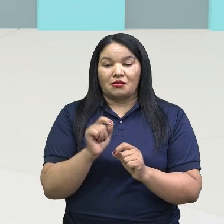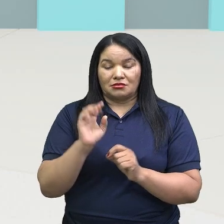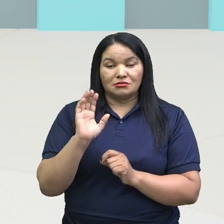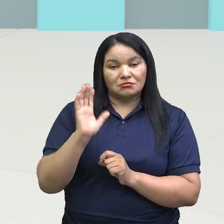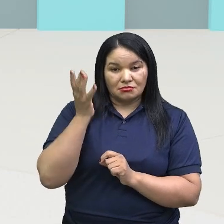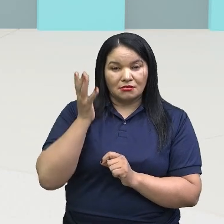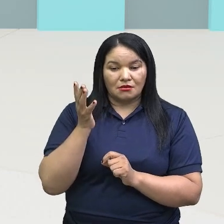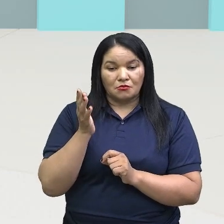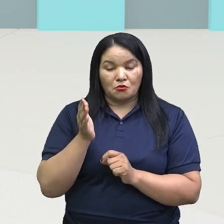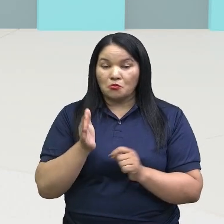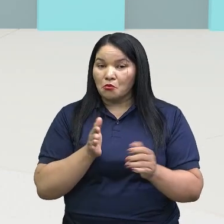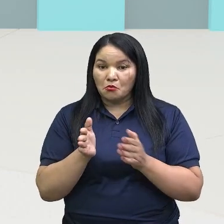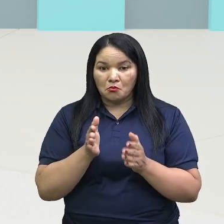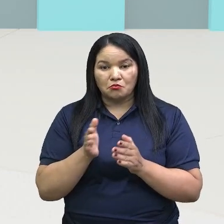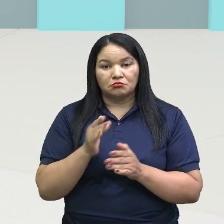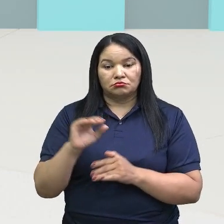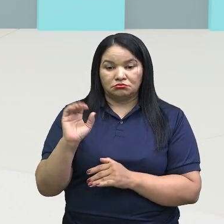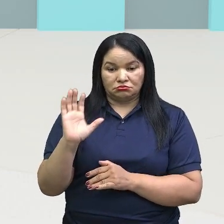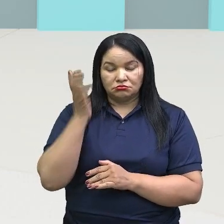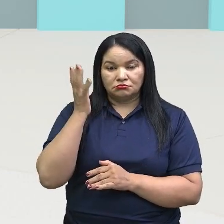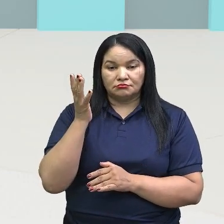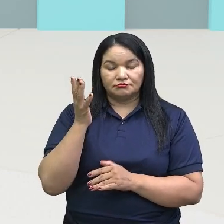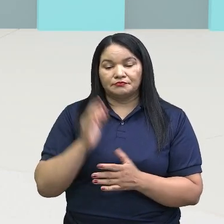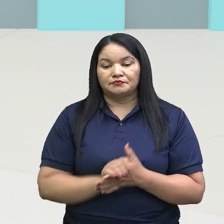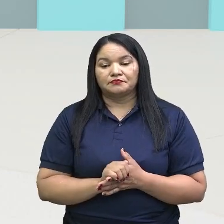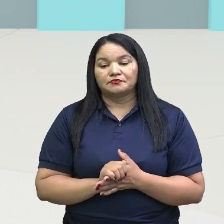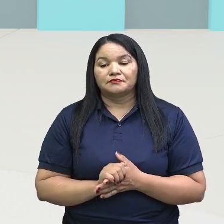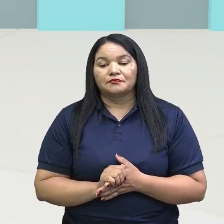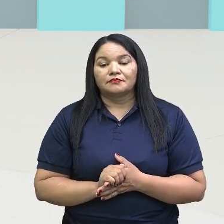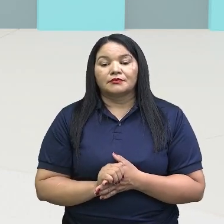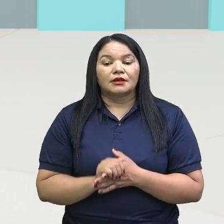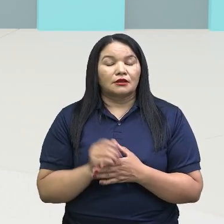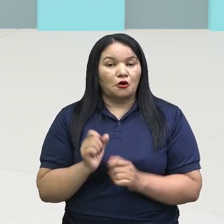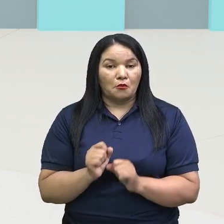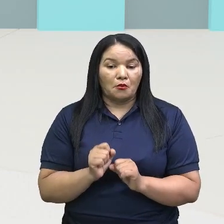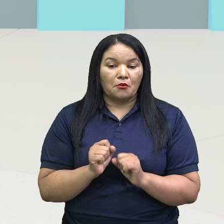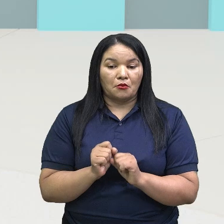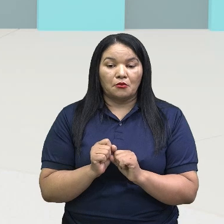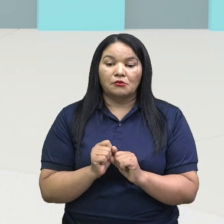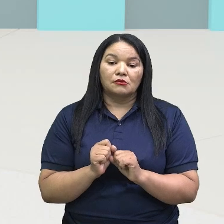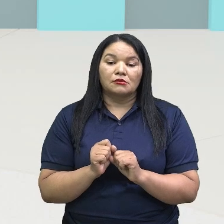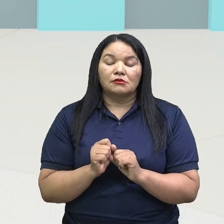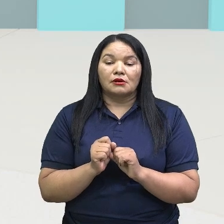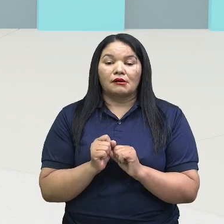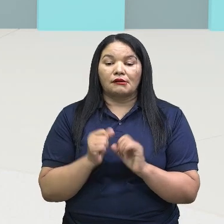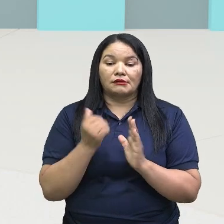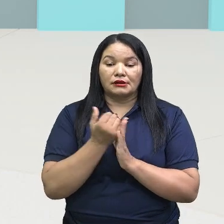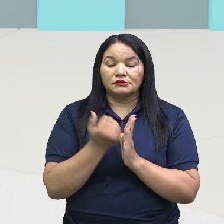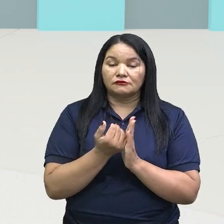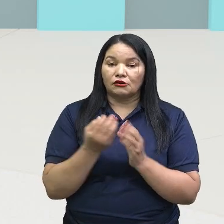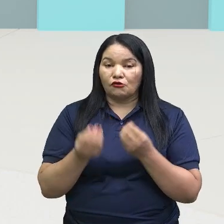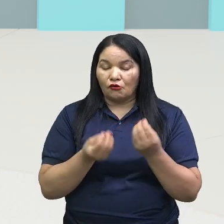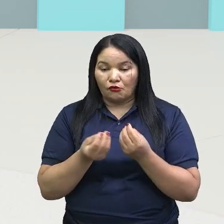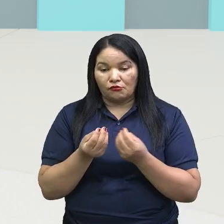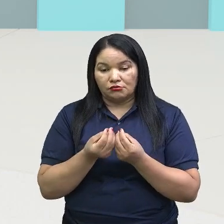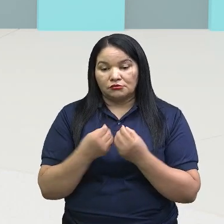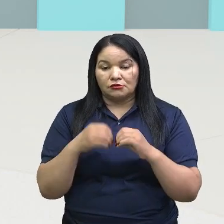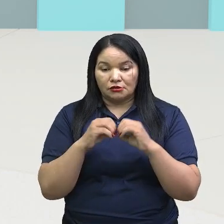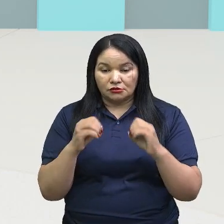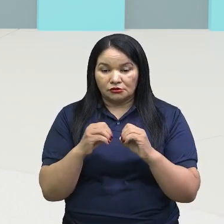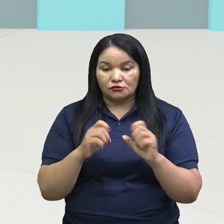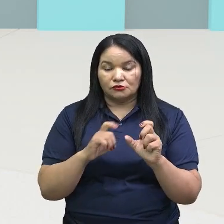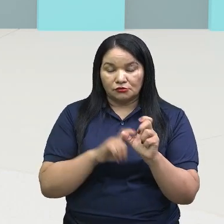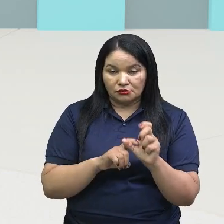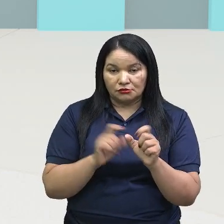de momento, de instante. Então, podemos classificar como uma oração